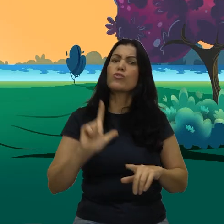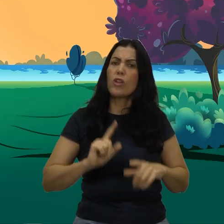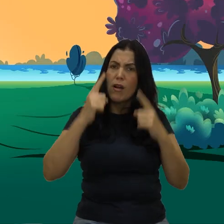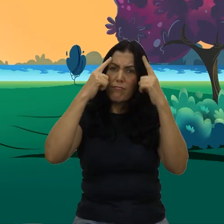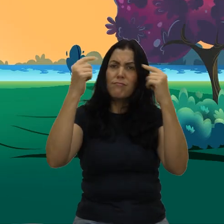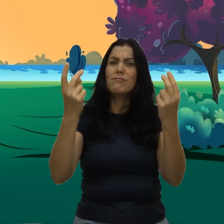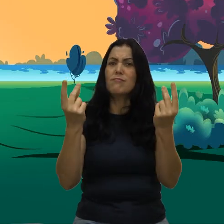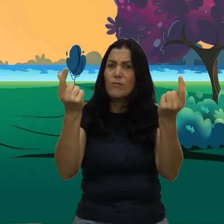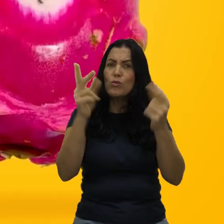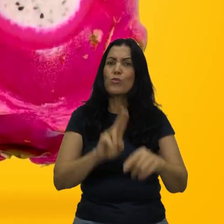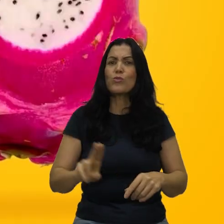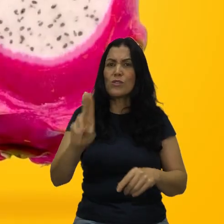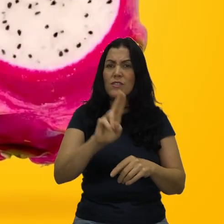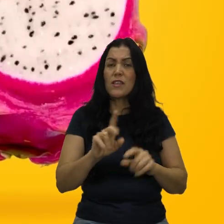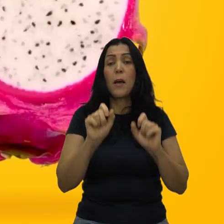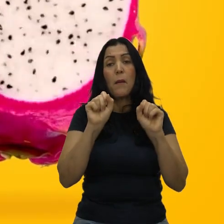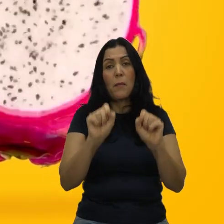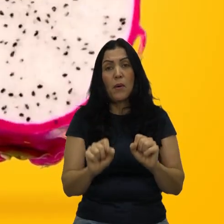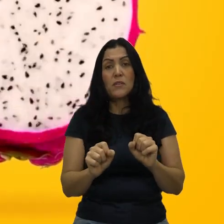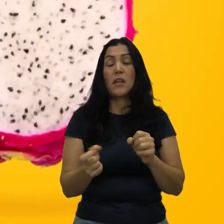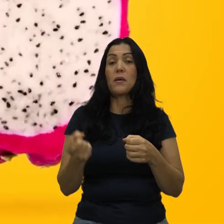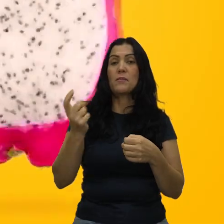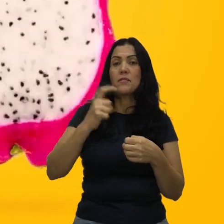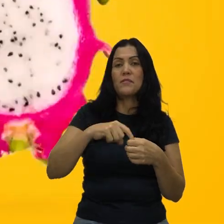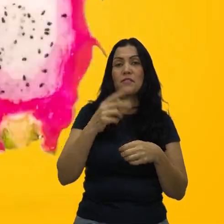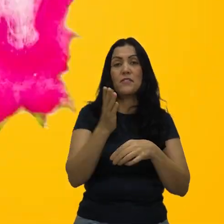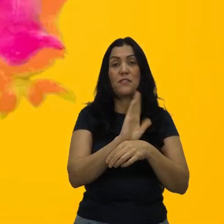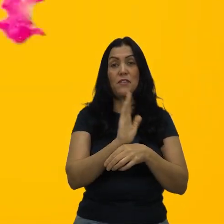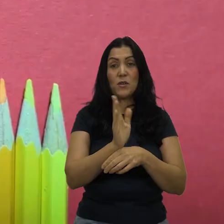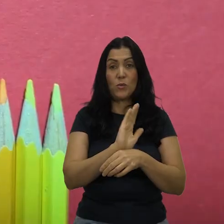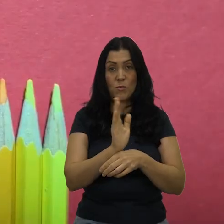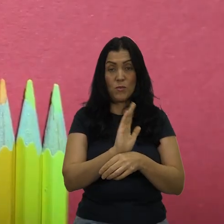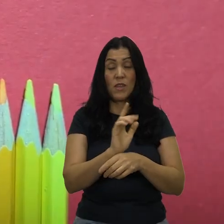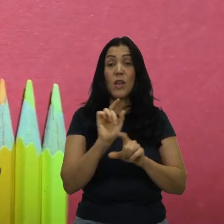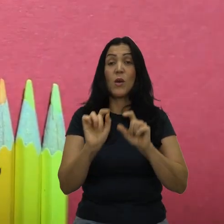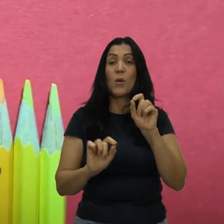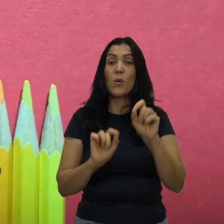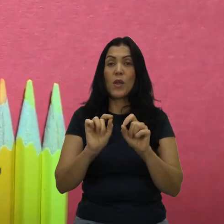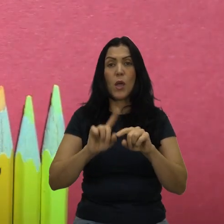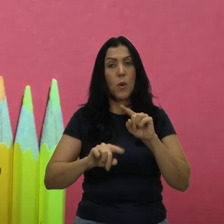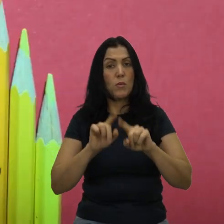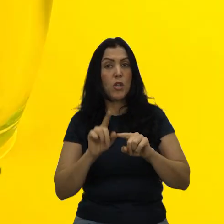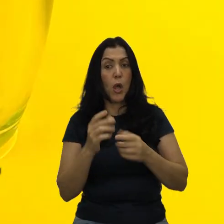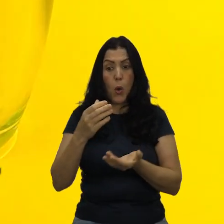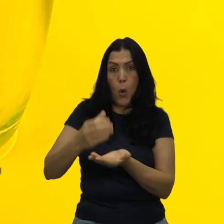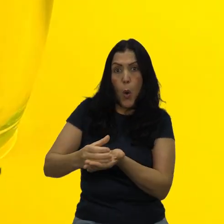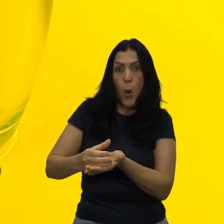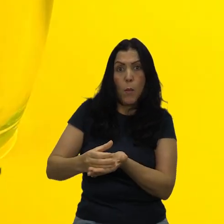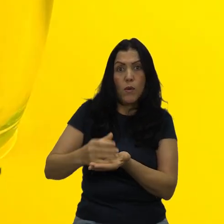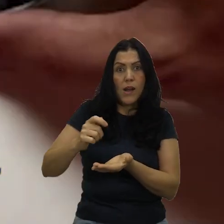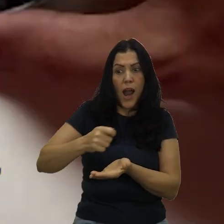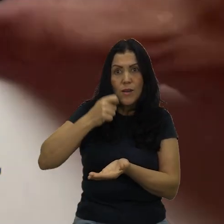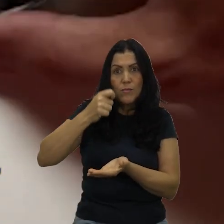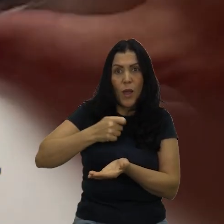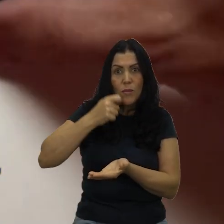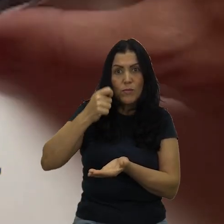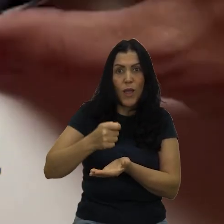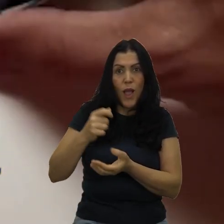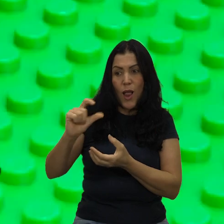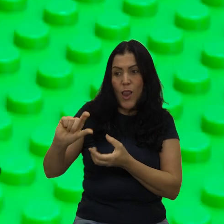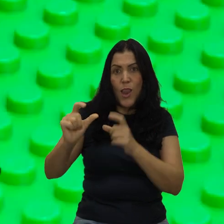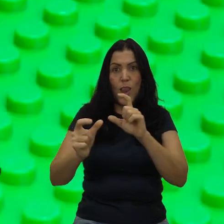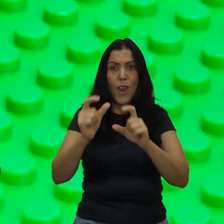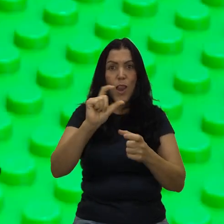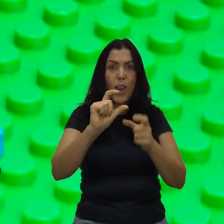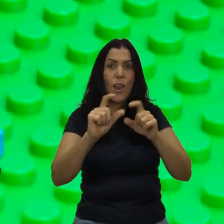a criatividade. Podemos fazer um filme de stop motion com qualquer objeto: um copo,